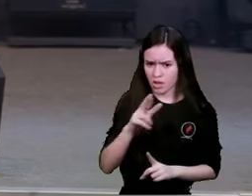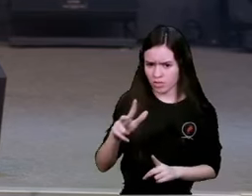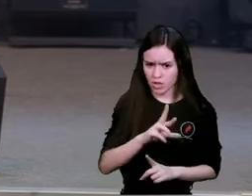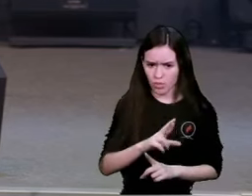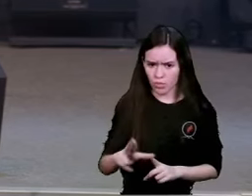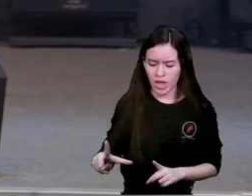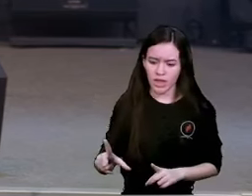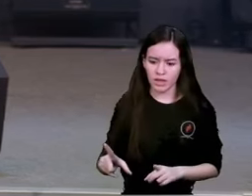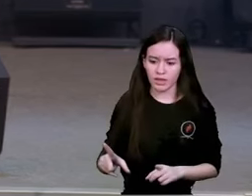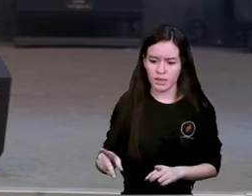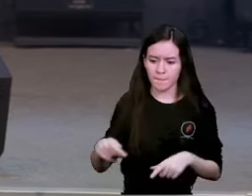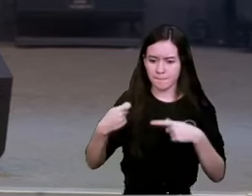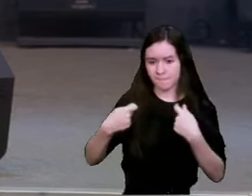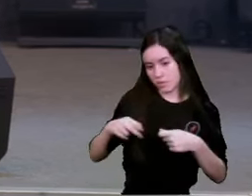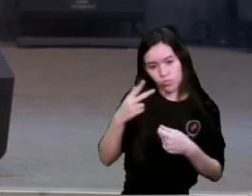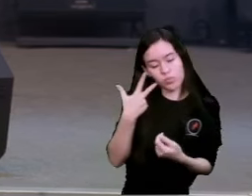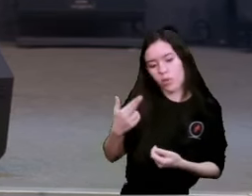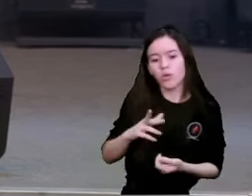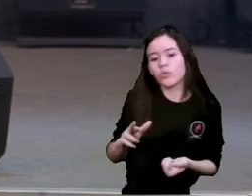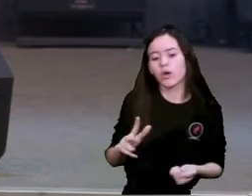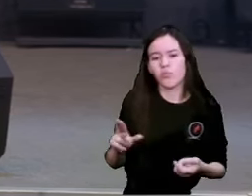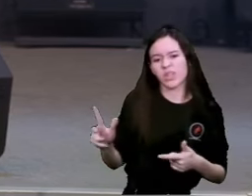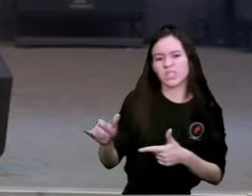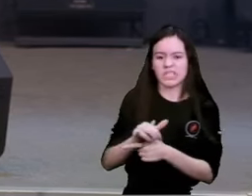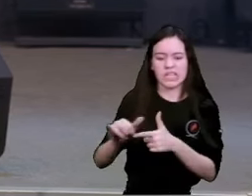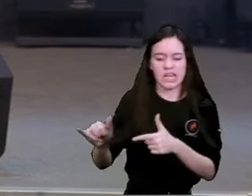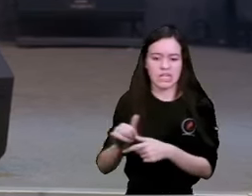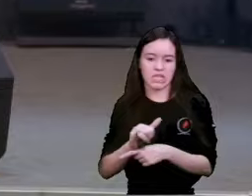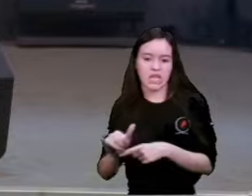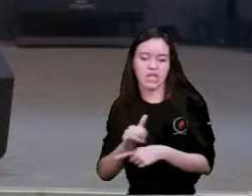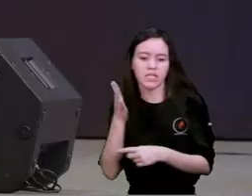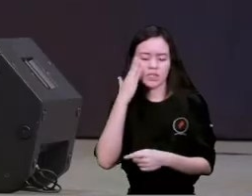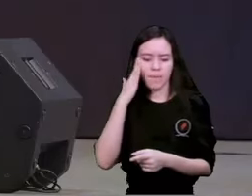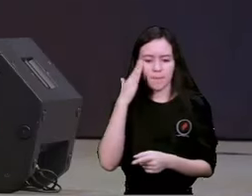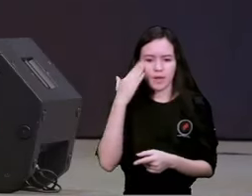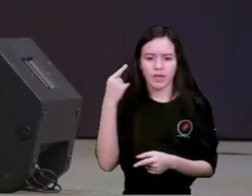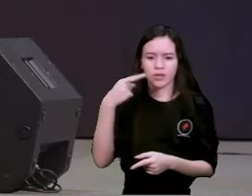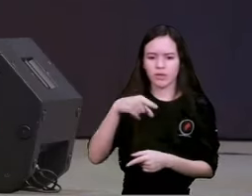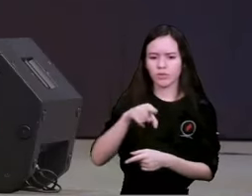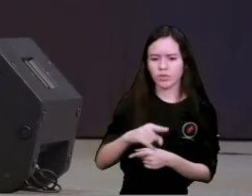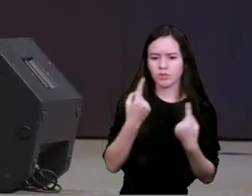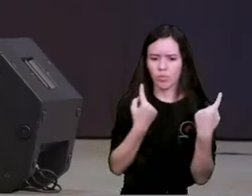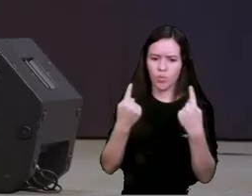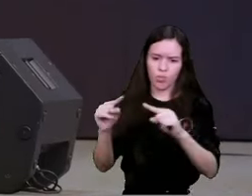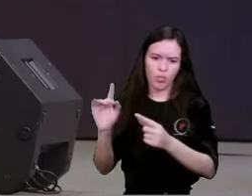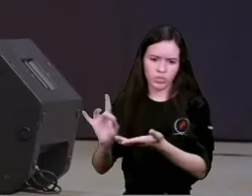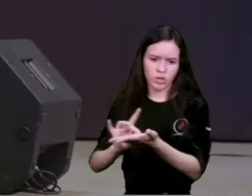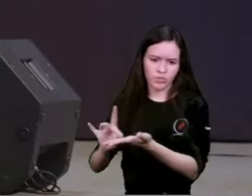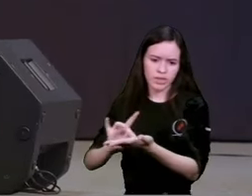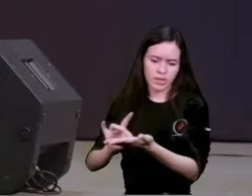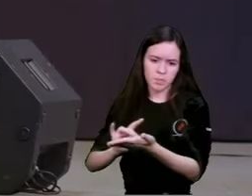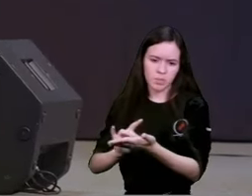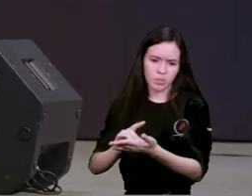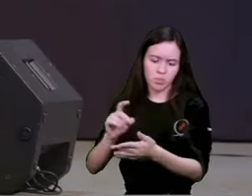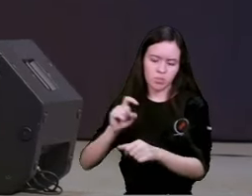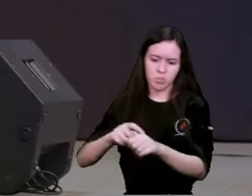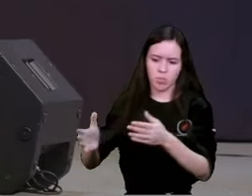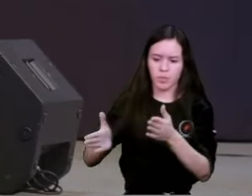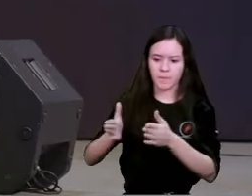não precisa ser nenhum estrategista aqui para saber, que você não atacaria o inimigo no seu